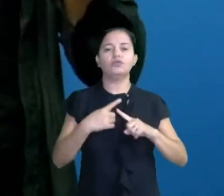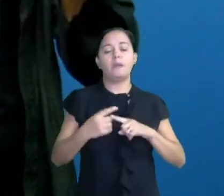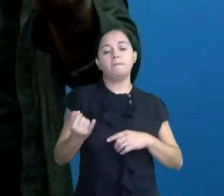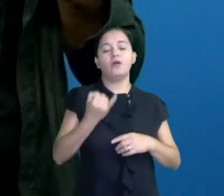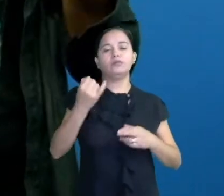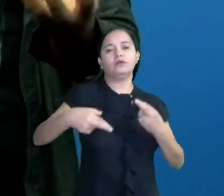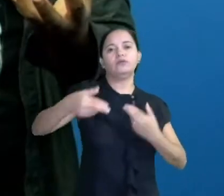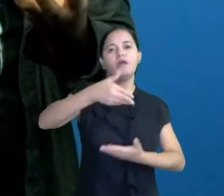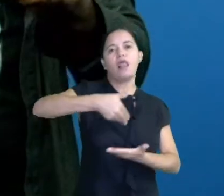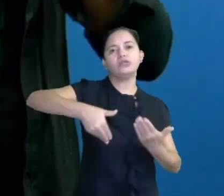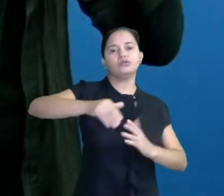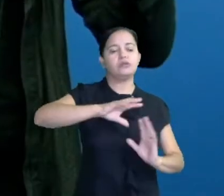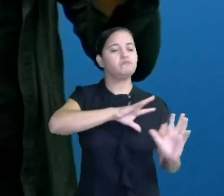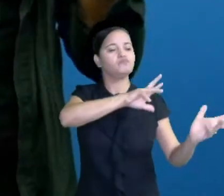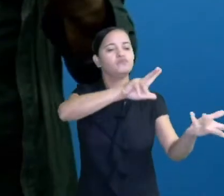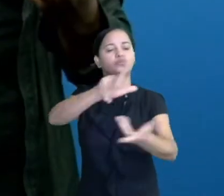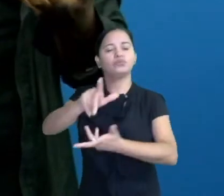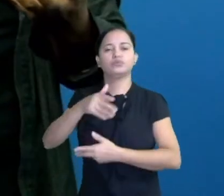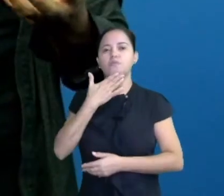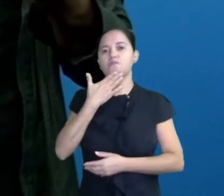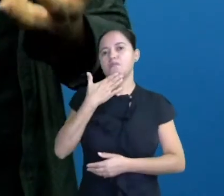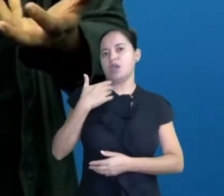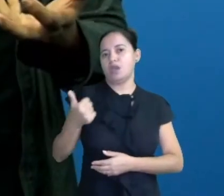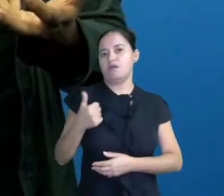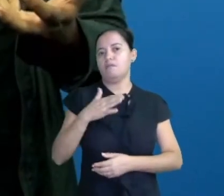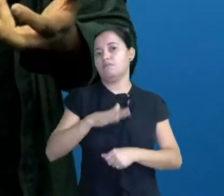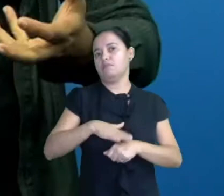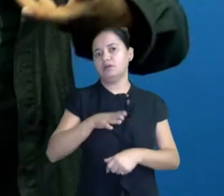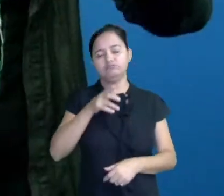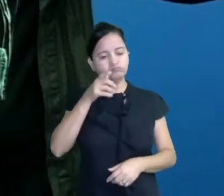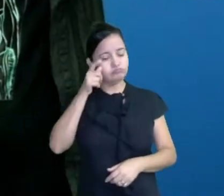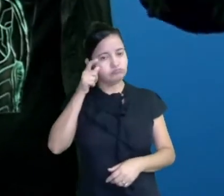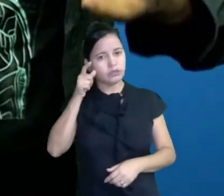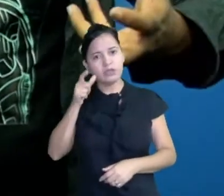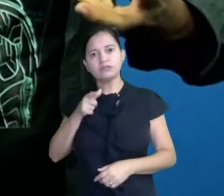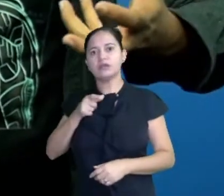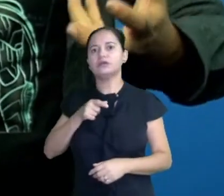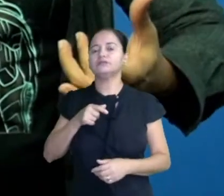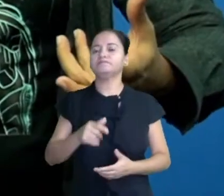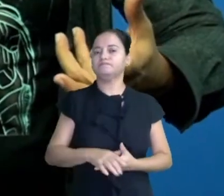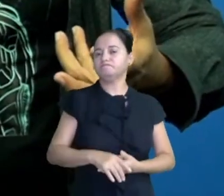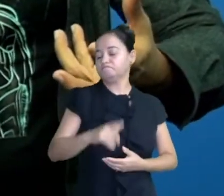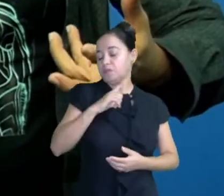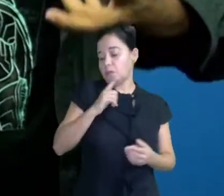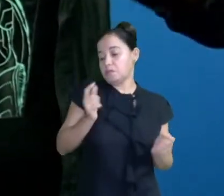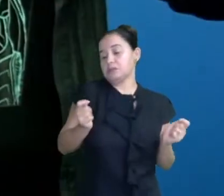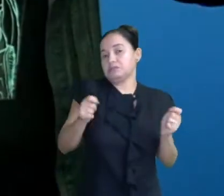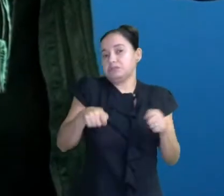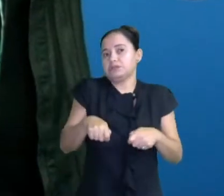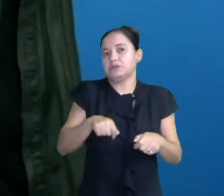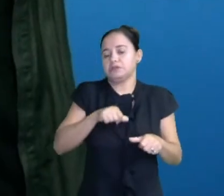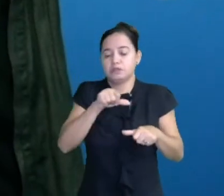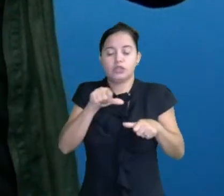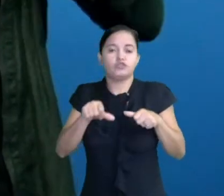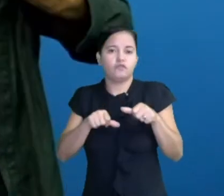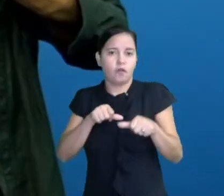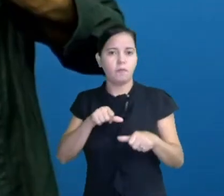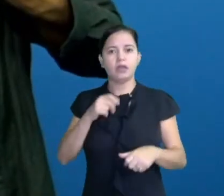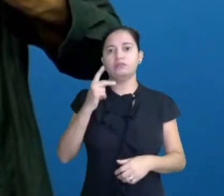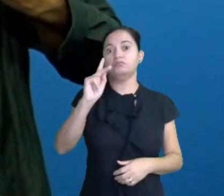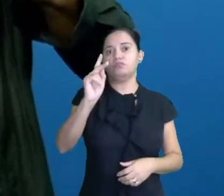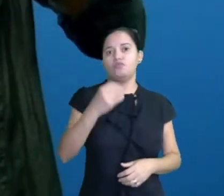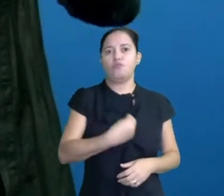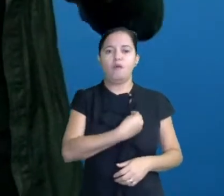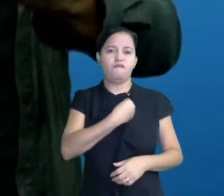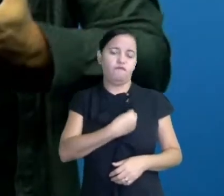forma muito mais saudável e muito mais interessante, gerando todo um potencial de transformação da tua